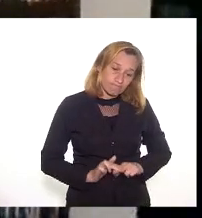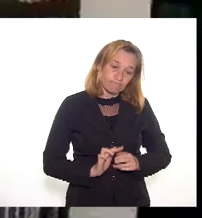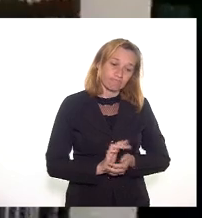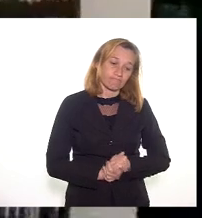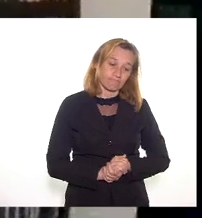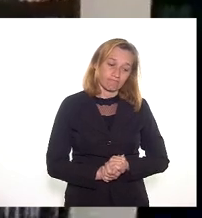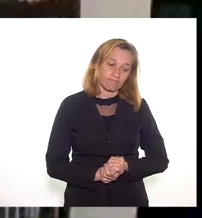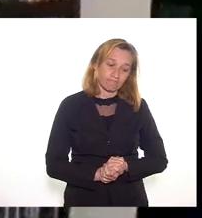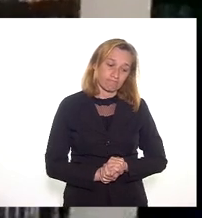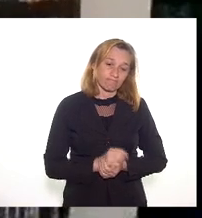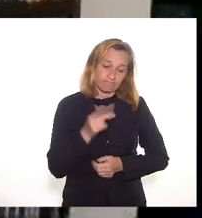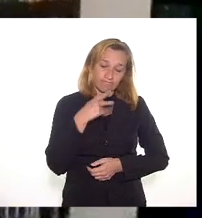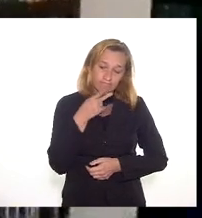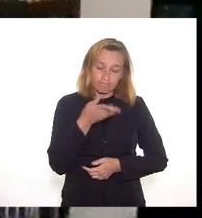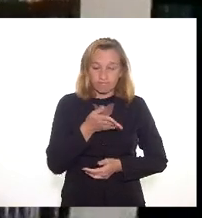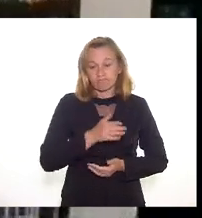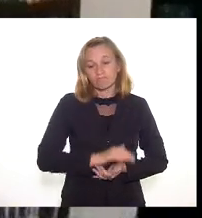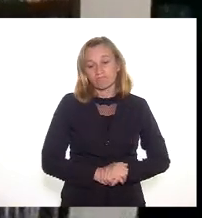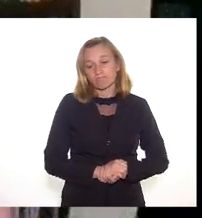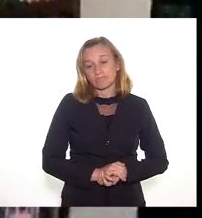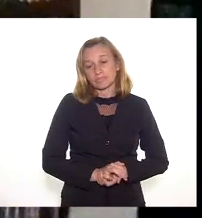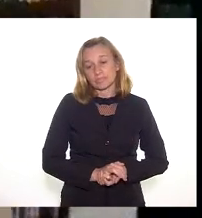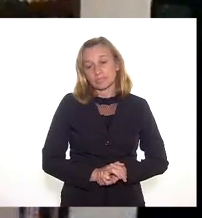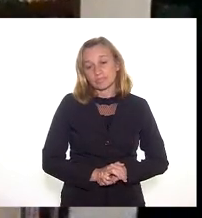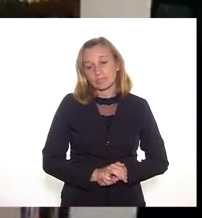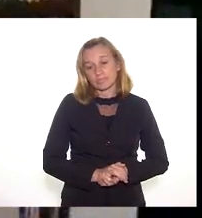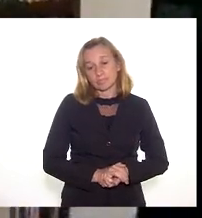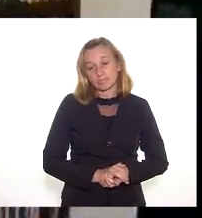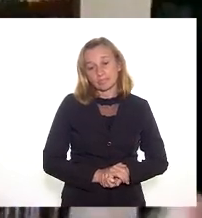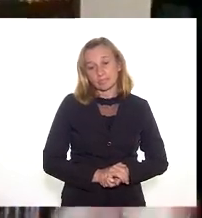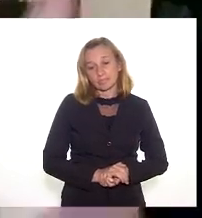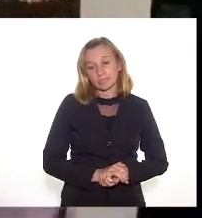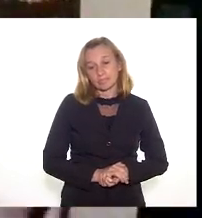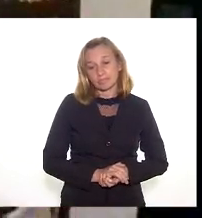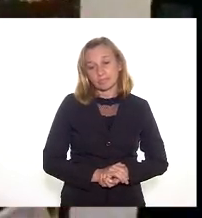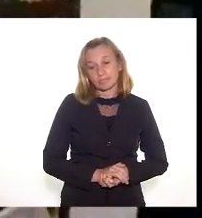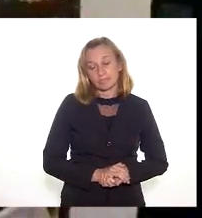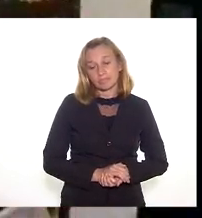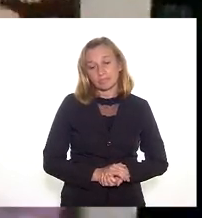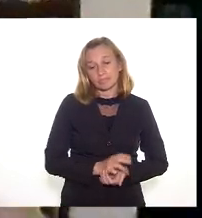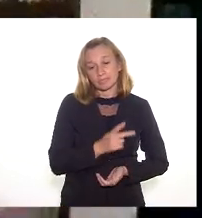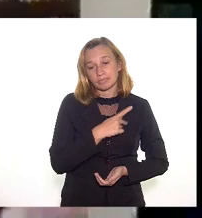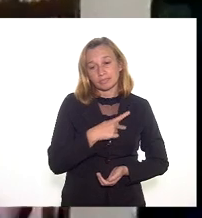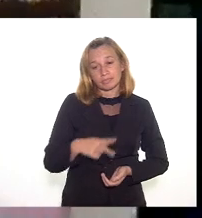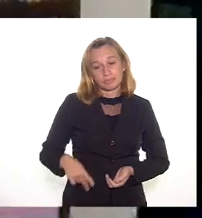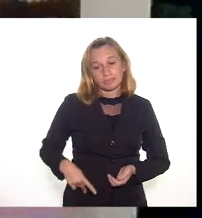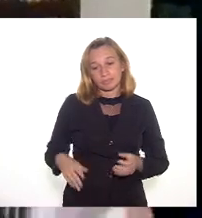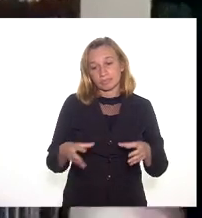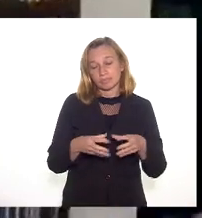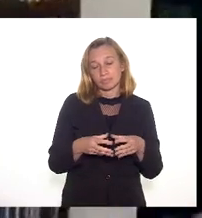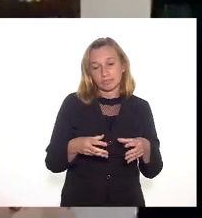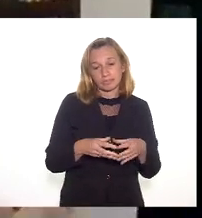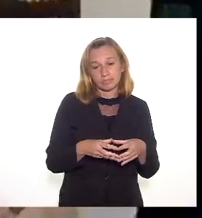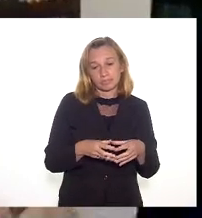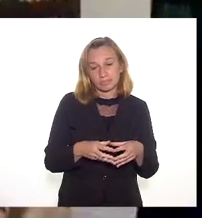estou falando na medida que como presidente da comissão de